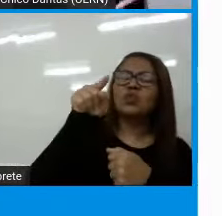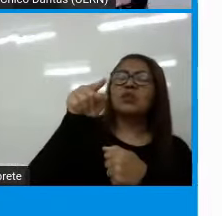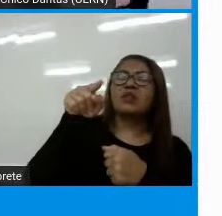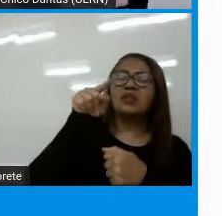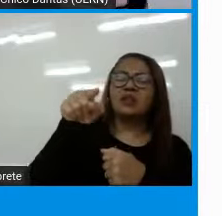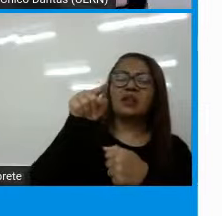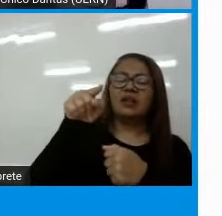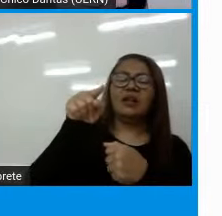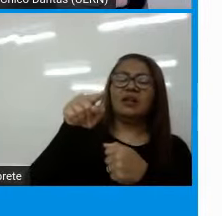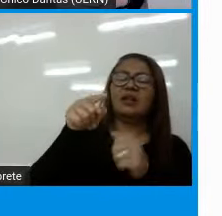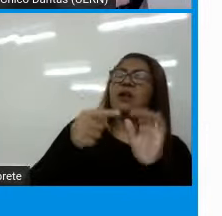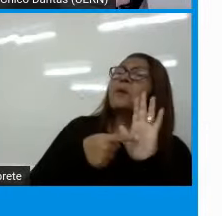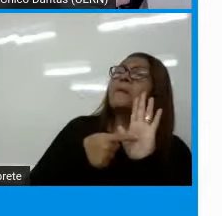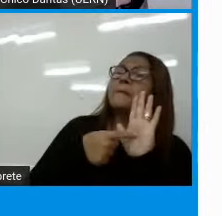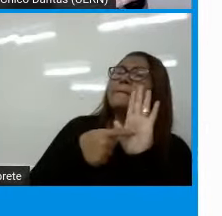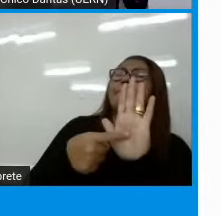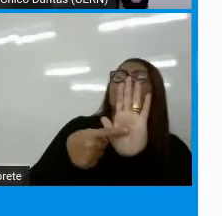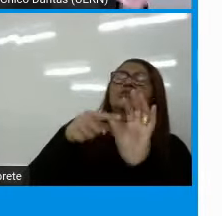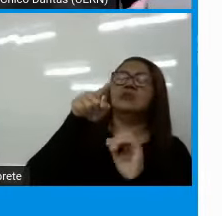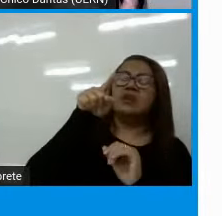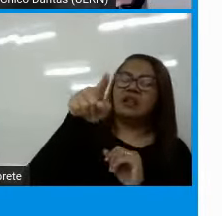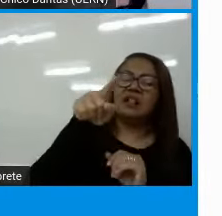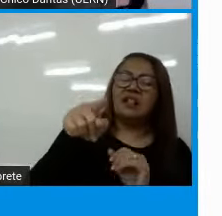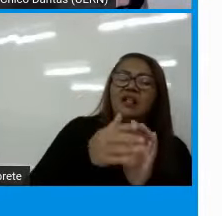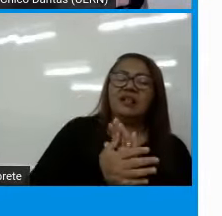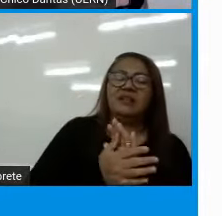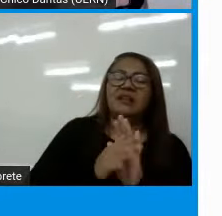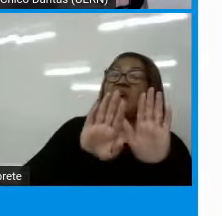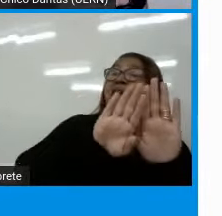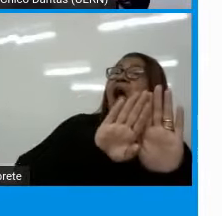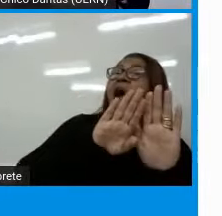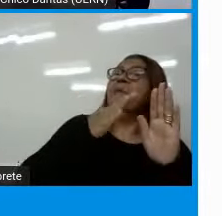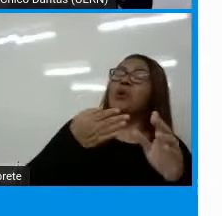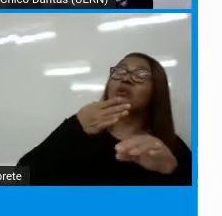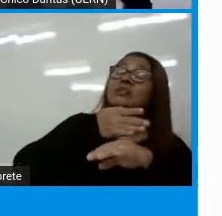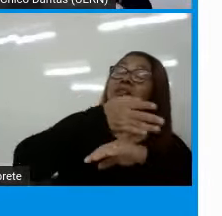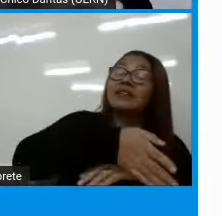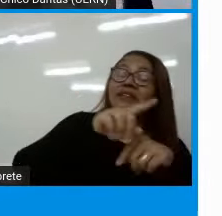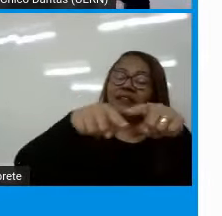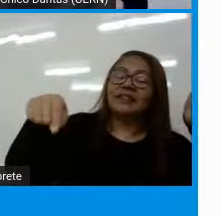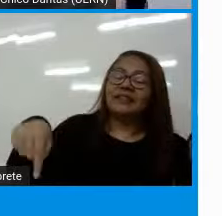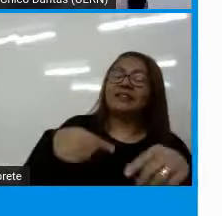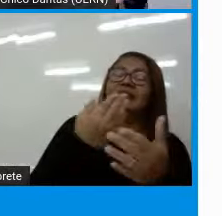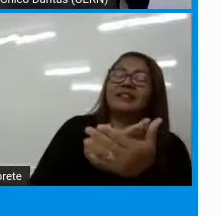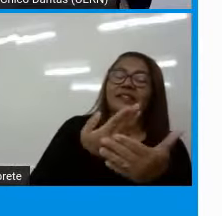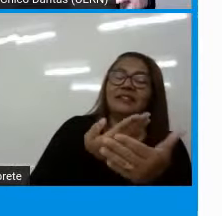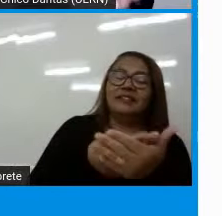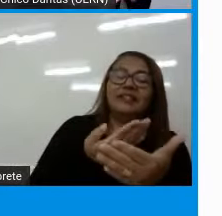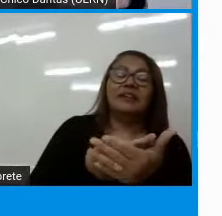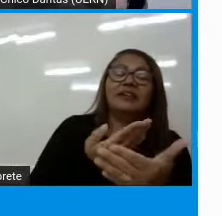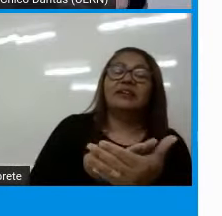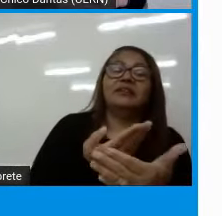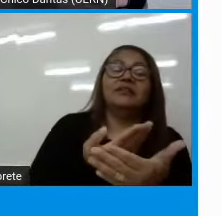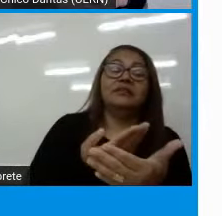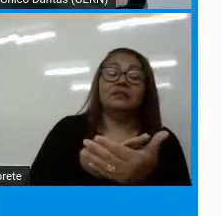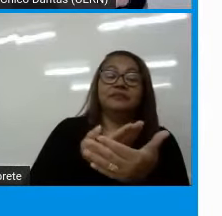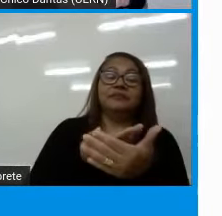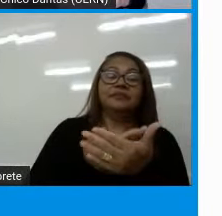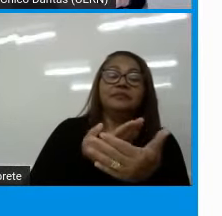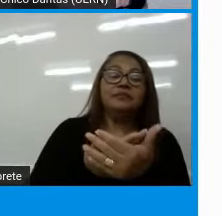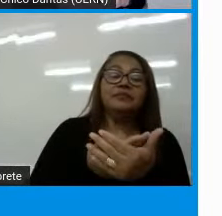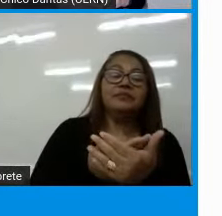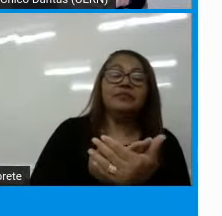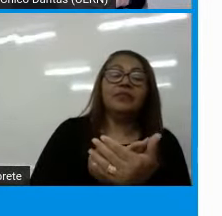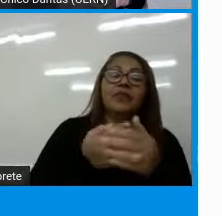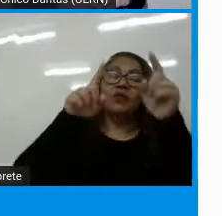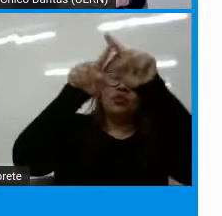vão aparecer lá no mural. É a porta de entrada do seu Google Sala de Aula. Quando você entra no Google Sala de Aula, você já está na visão do